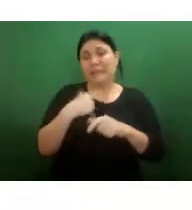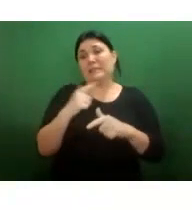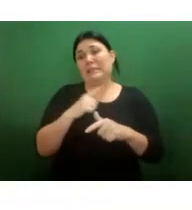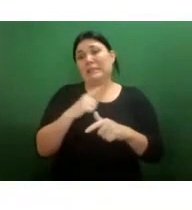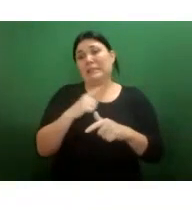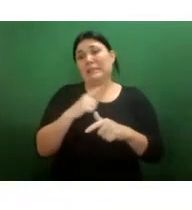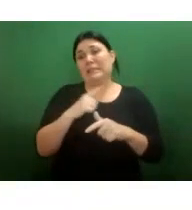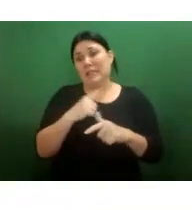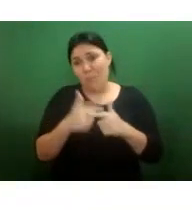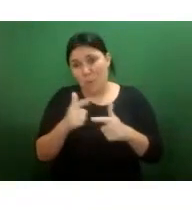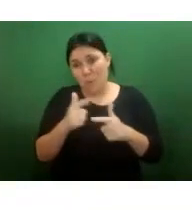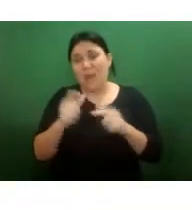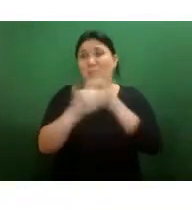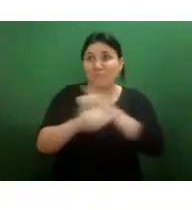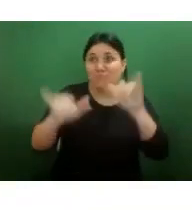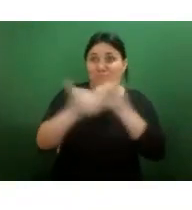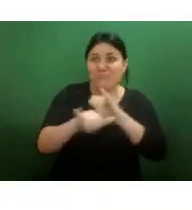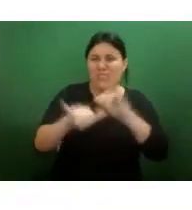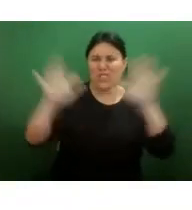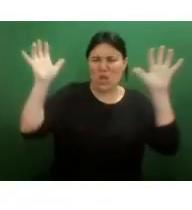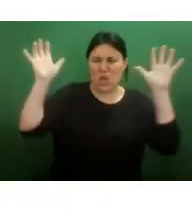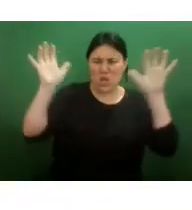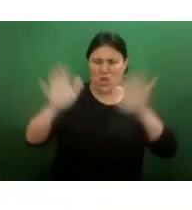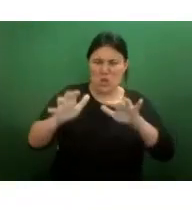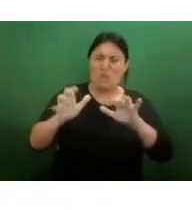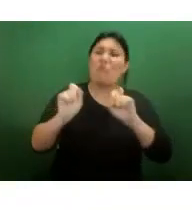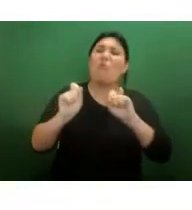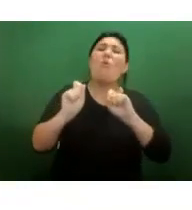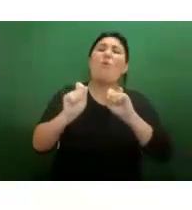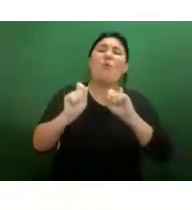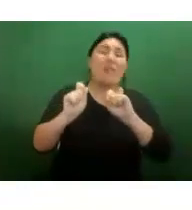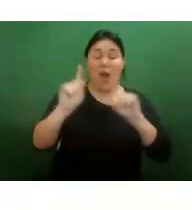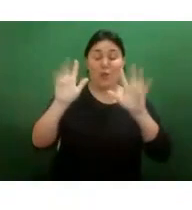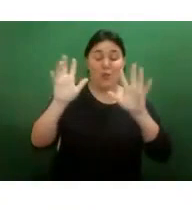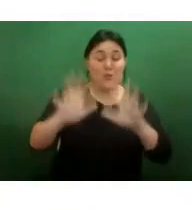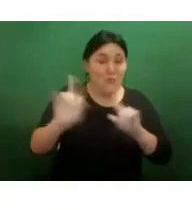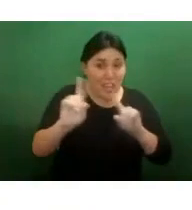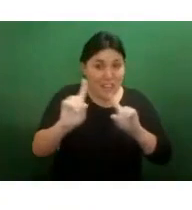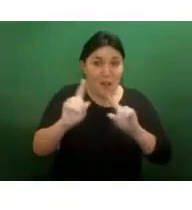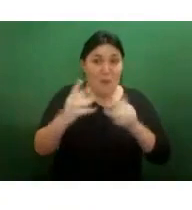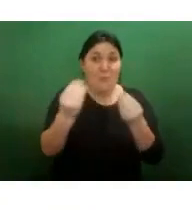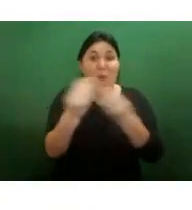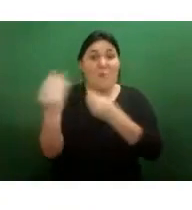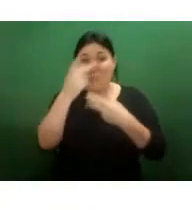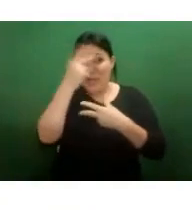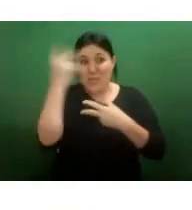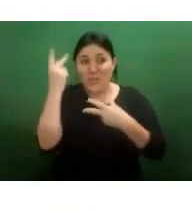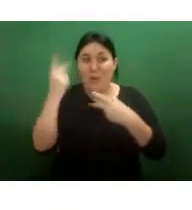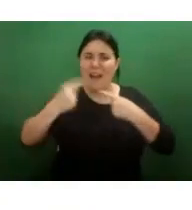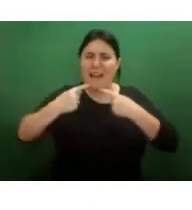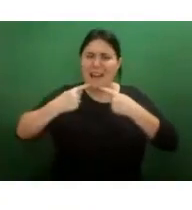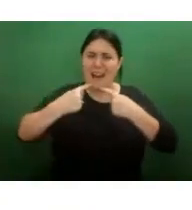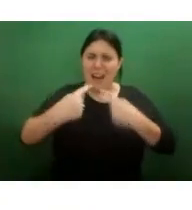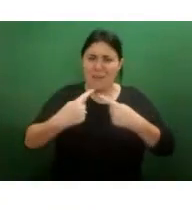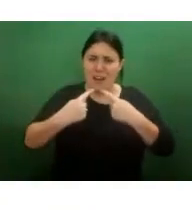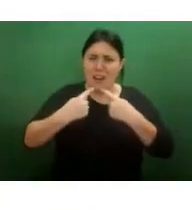na transmissão. Aí choveram as reclamações ali no Facebook. E o Laércio